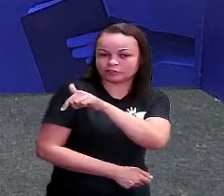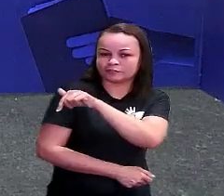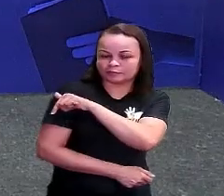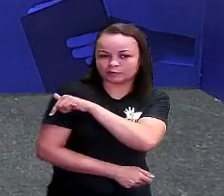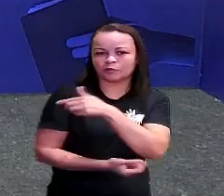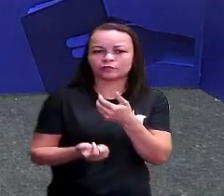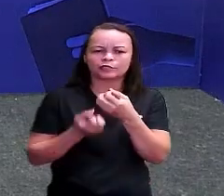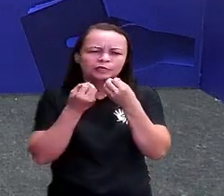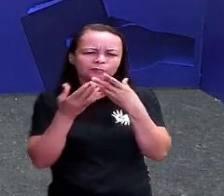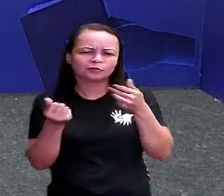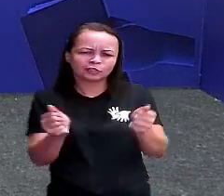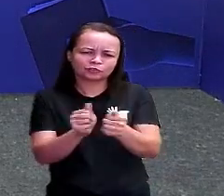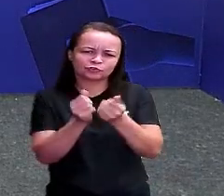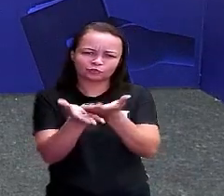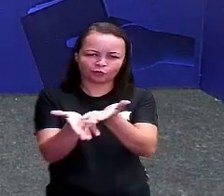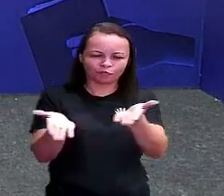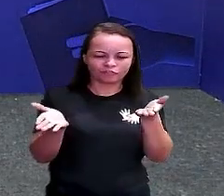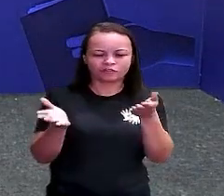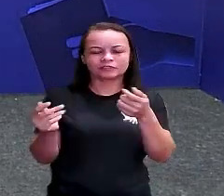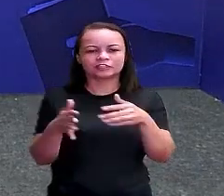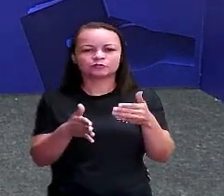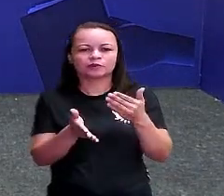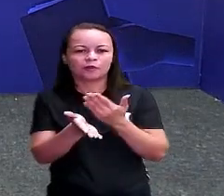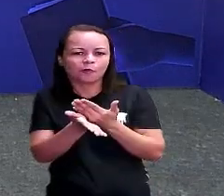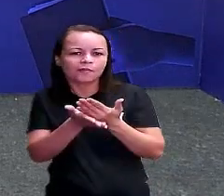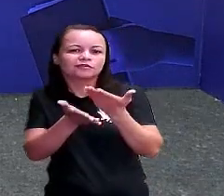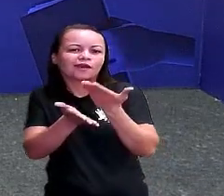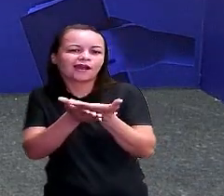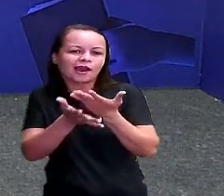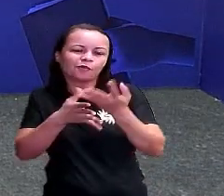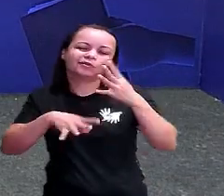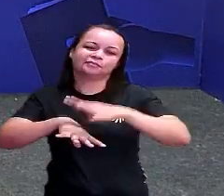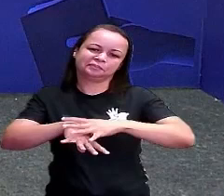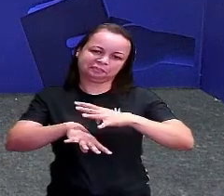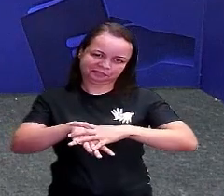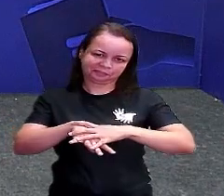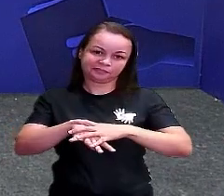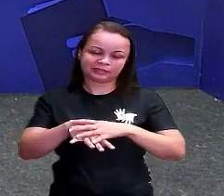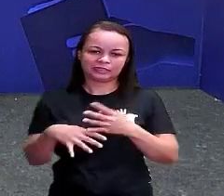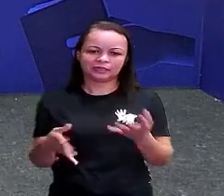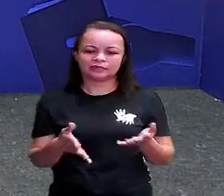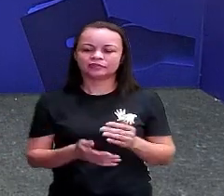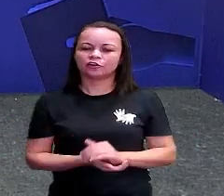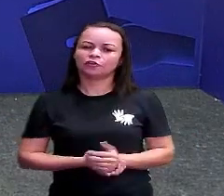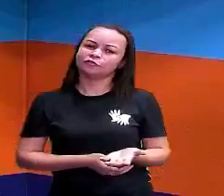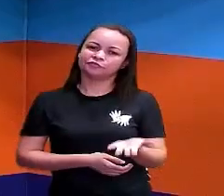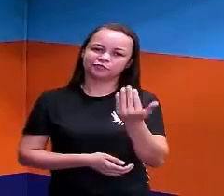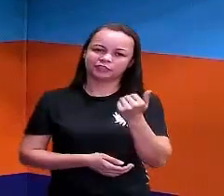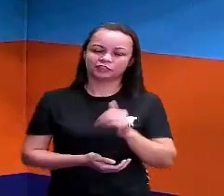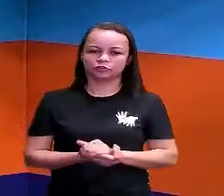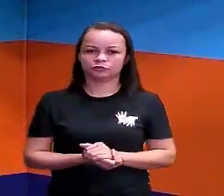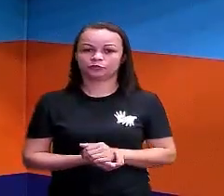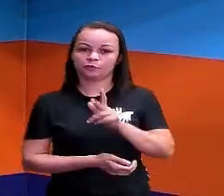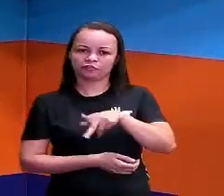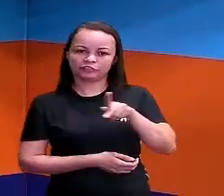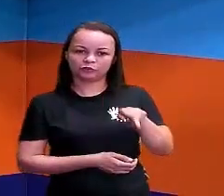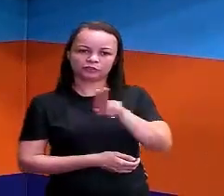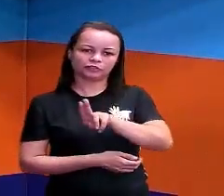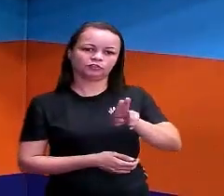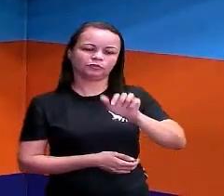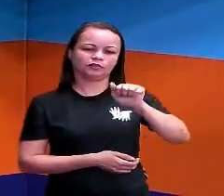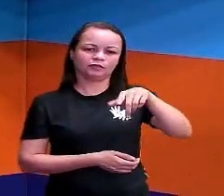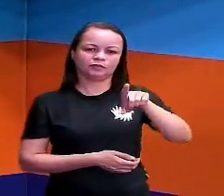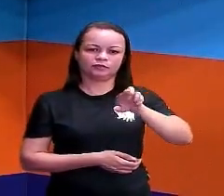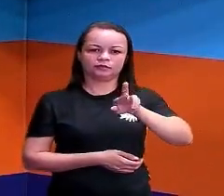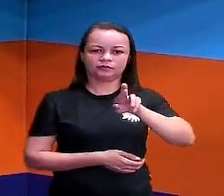Que bom estar aqui de novo com vocês para mais uma aula de matemática. Então, vem comigo, Andresa